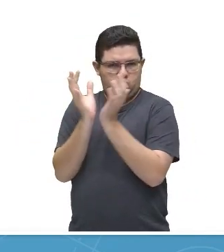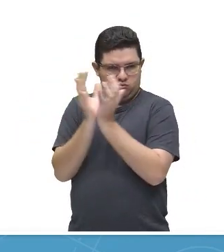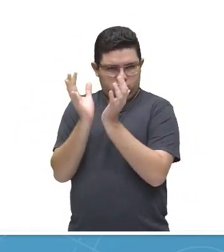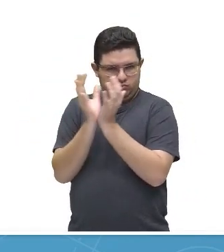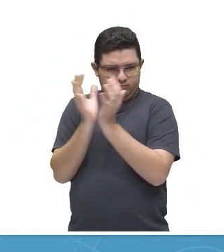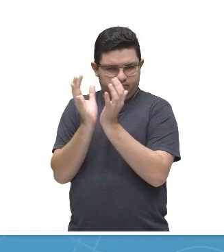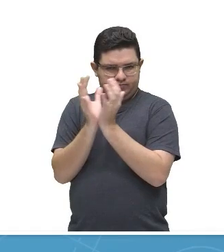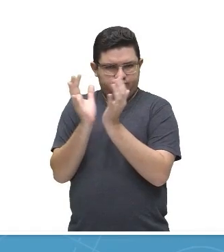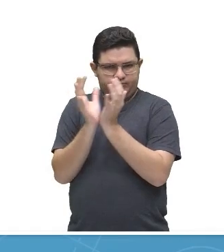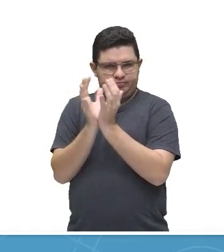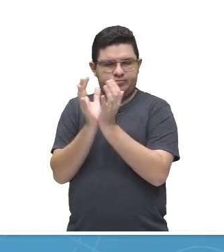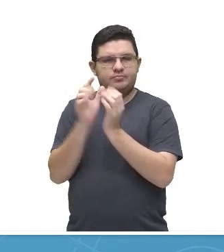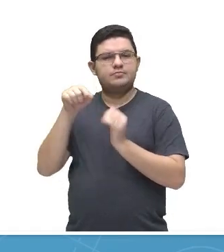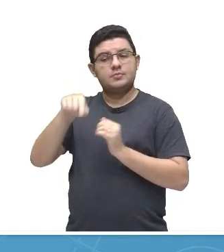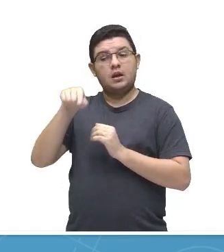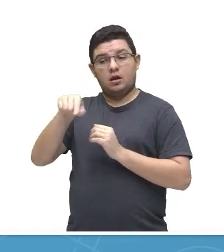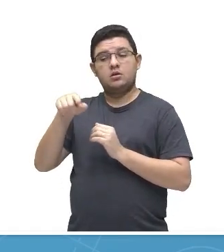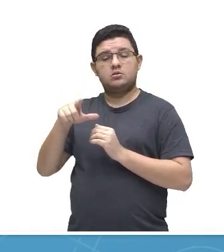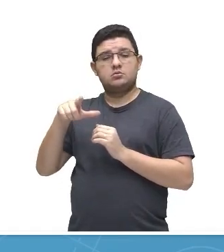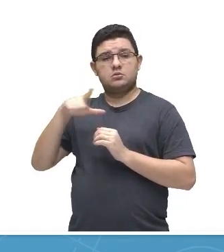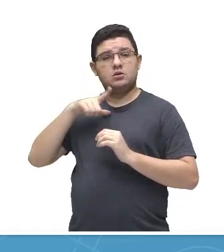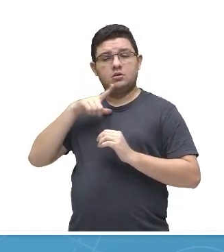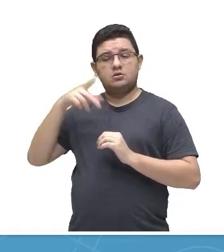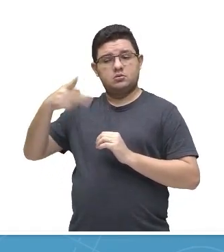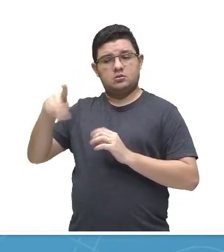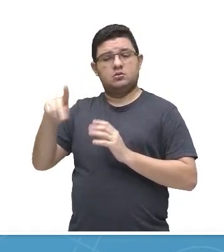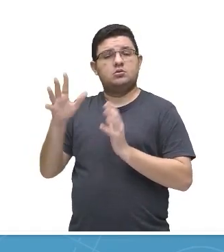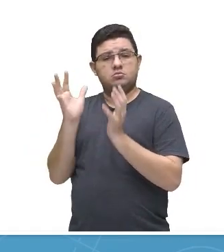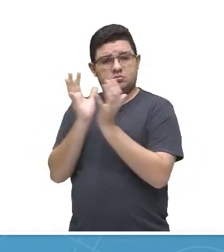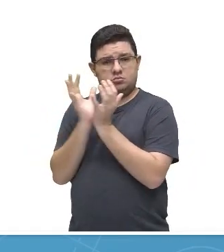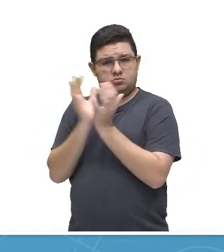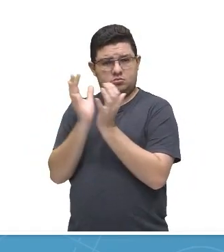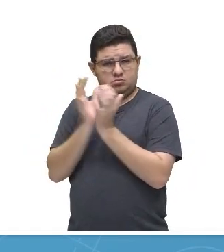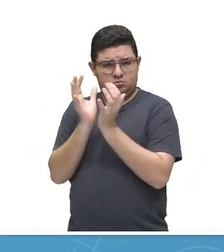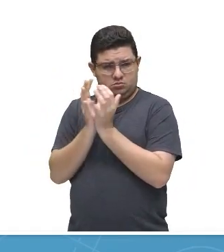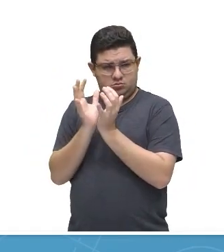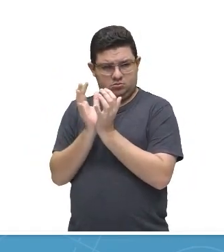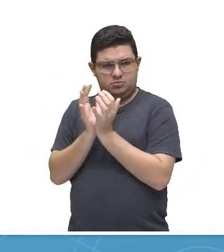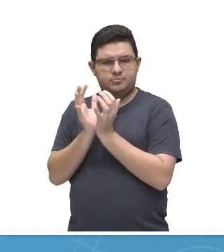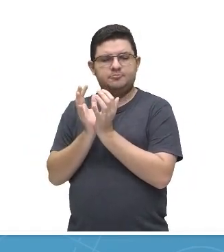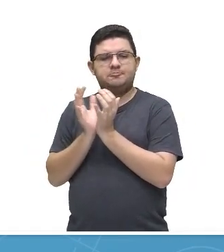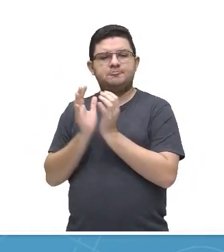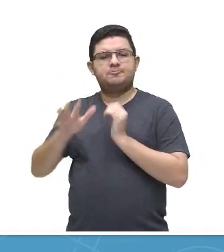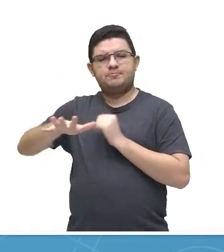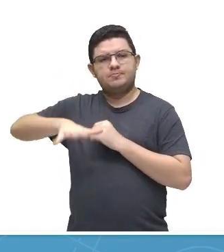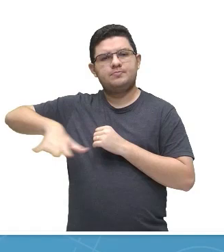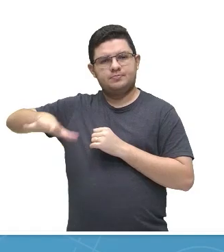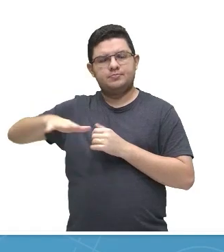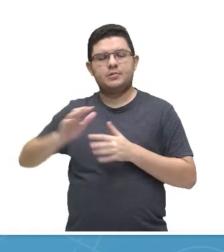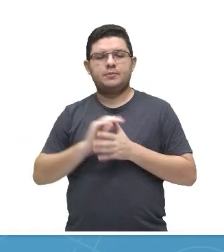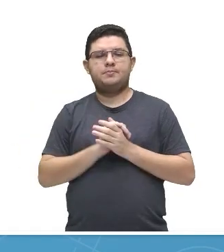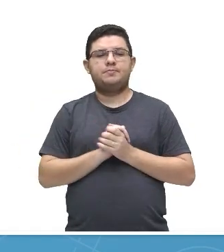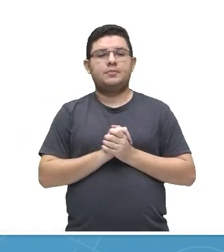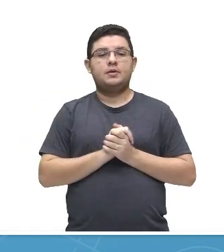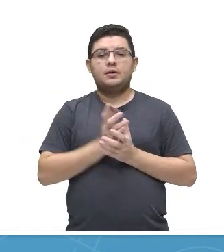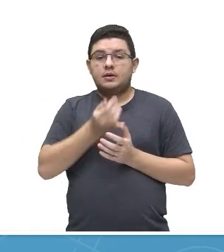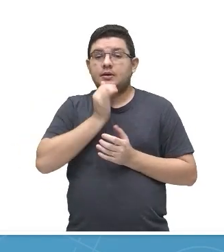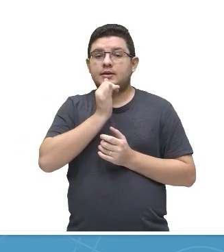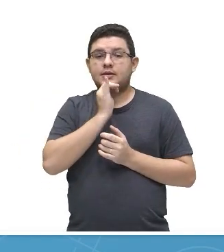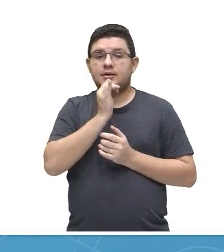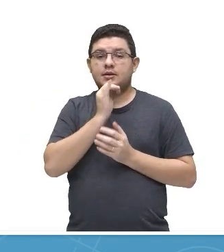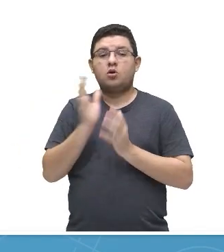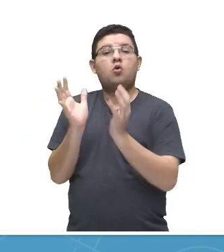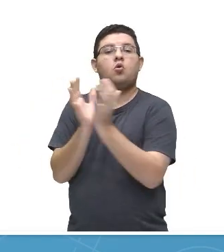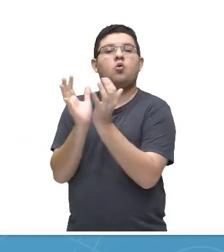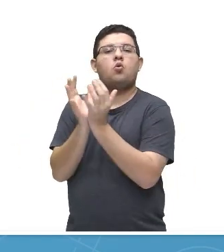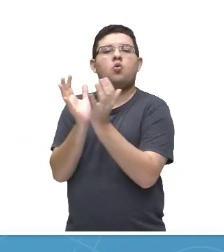Dentro da espécie ele participa, ele faz parte do conjunto da espécie, daquela categoria. Por exemplo,